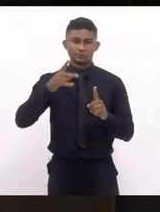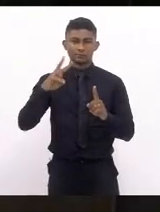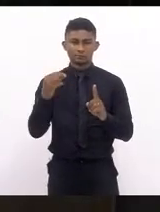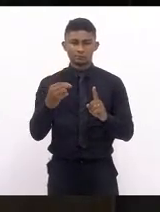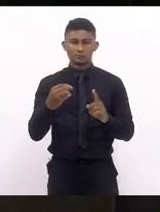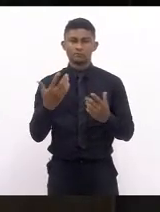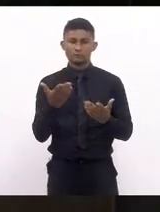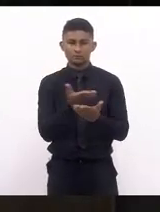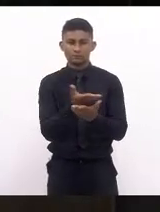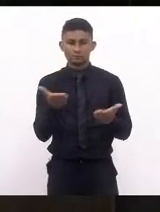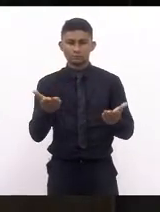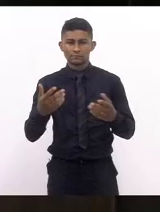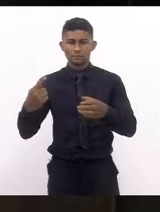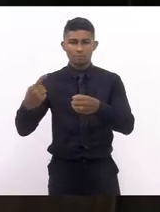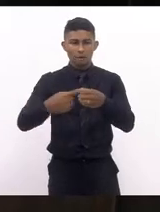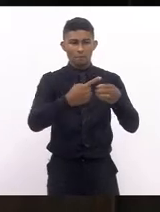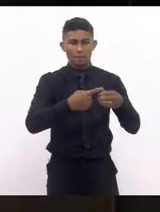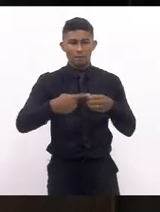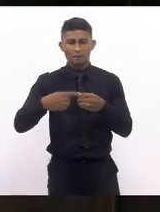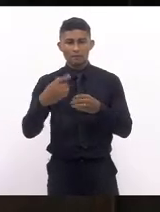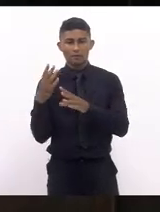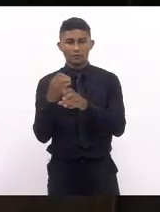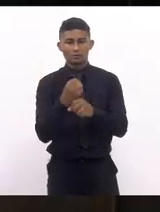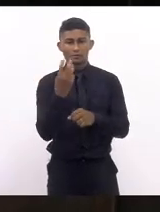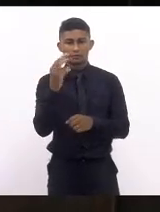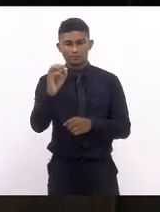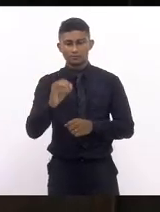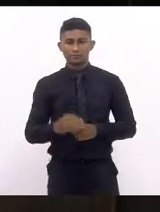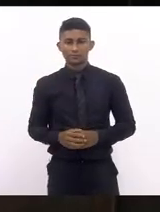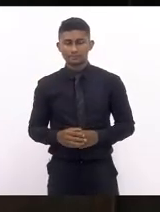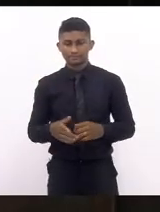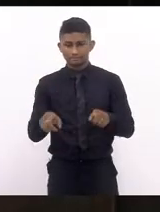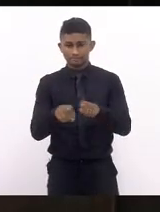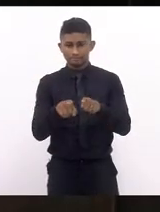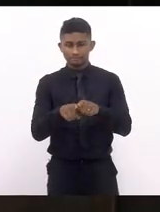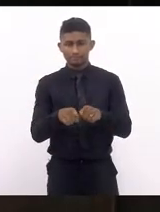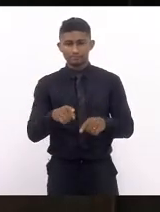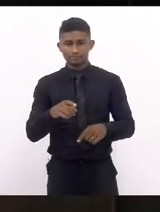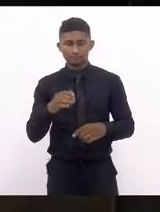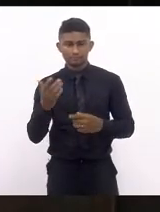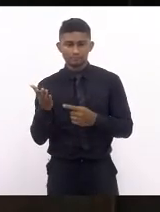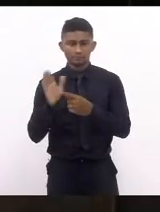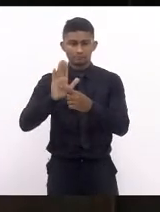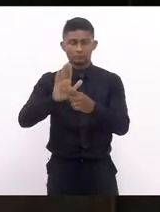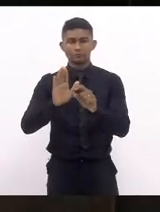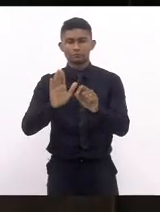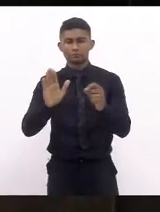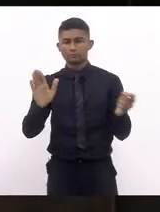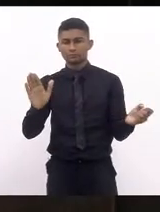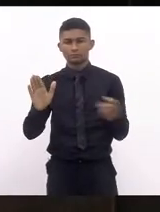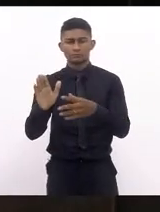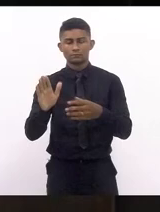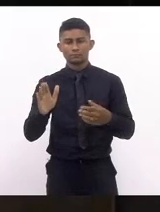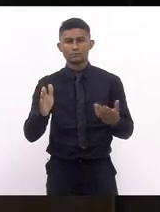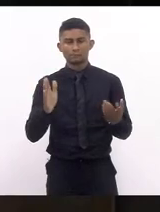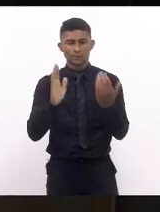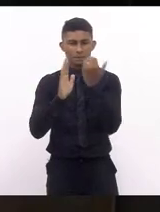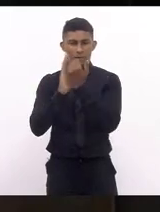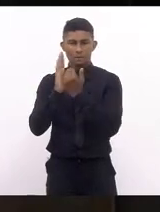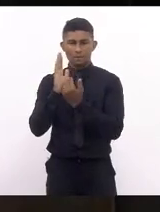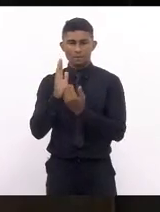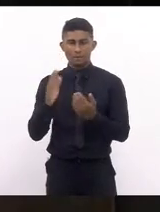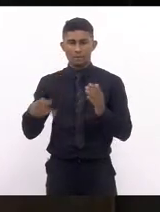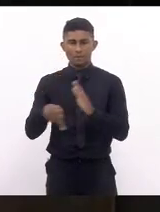e passaram por 30 bairros e diversos municípios alergias ocorrer com lançou uma nova edição do Código de Defesa do